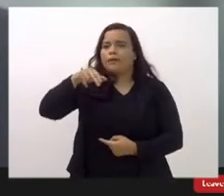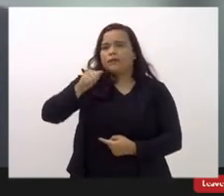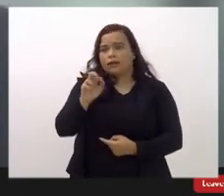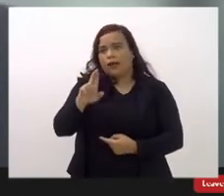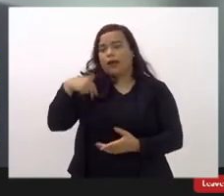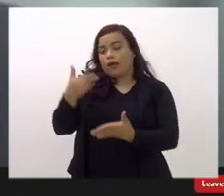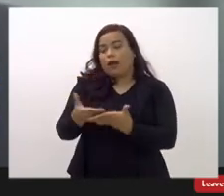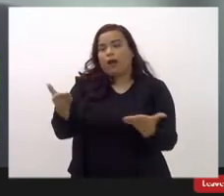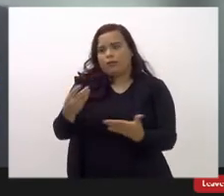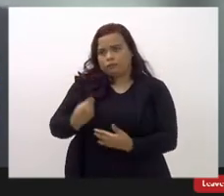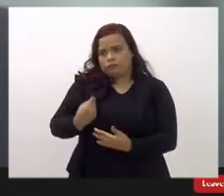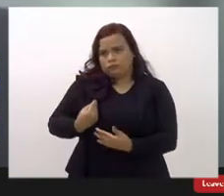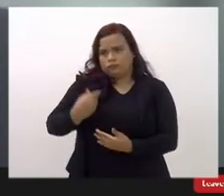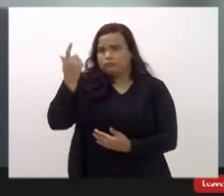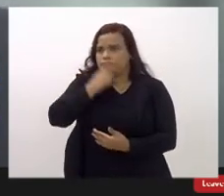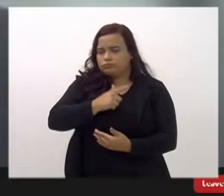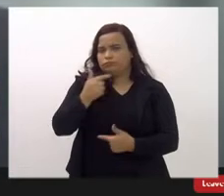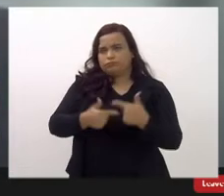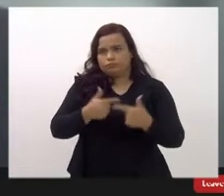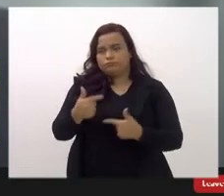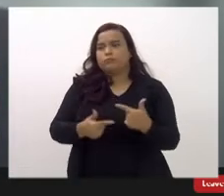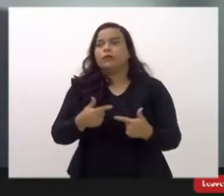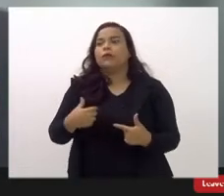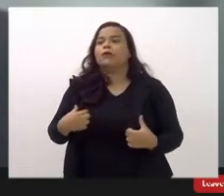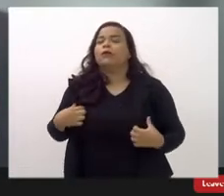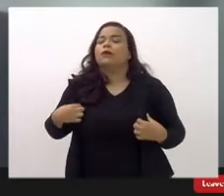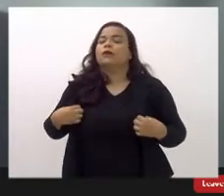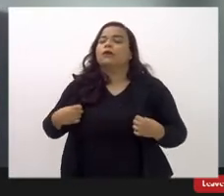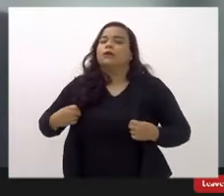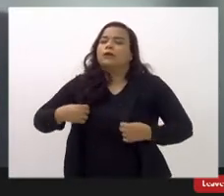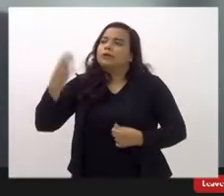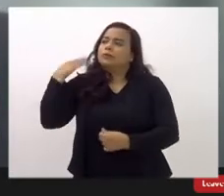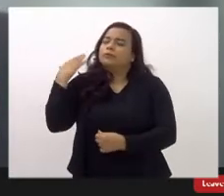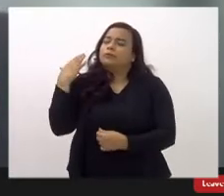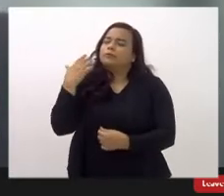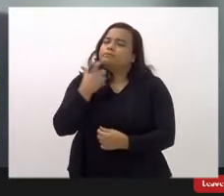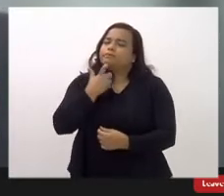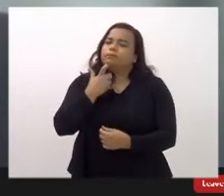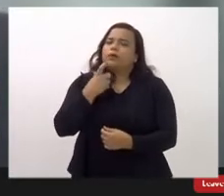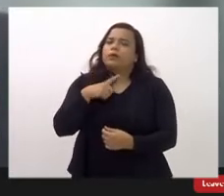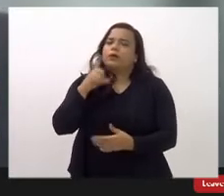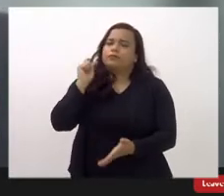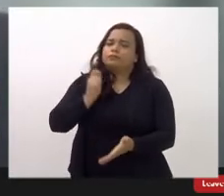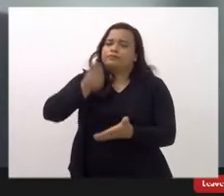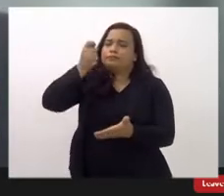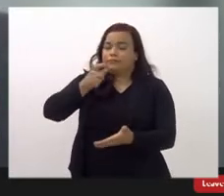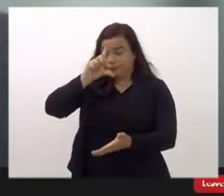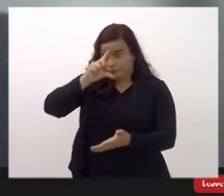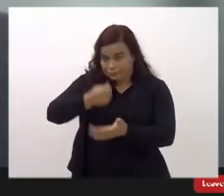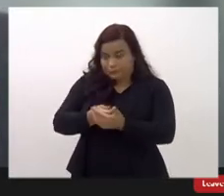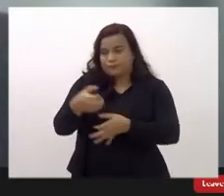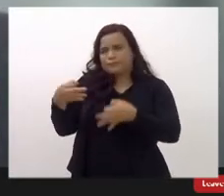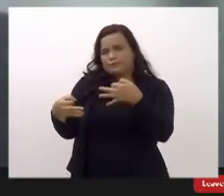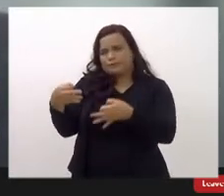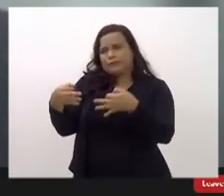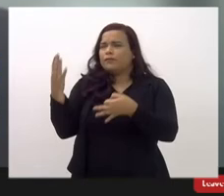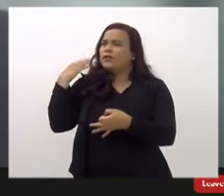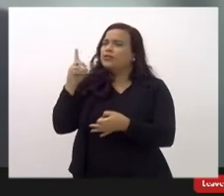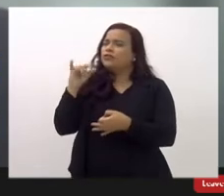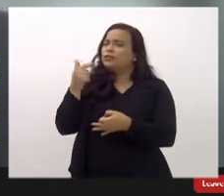até hoje, e recentemente uma sentença judicial, datada de 2 de dezembro de